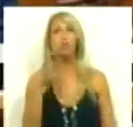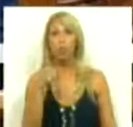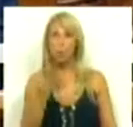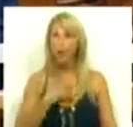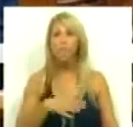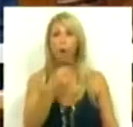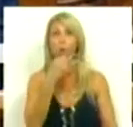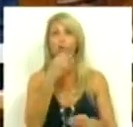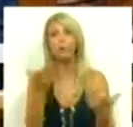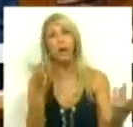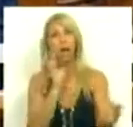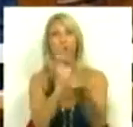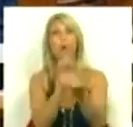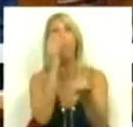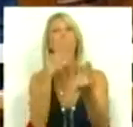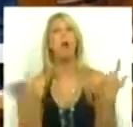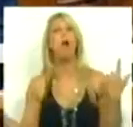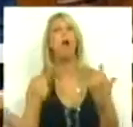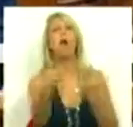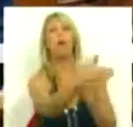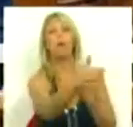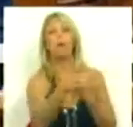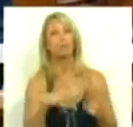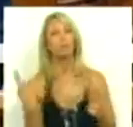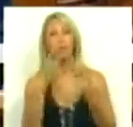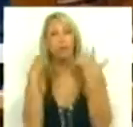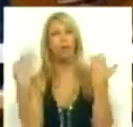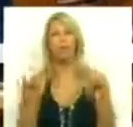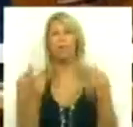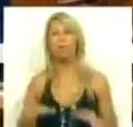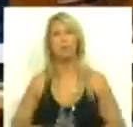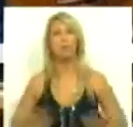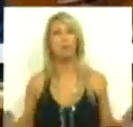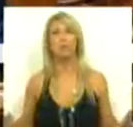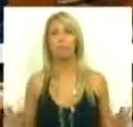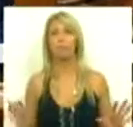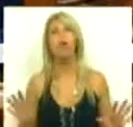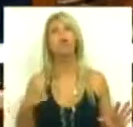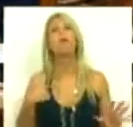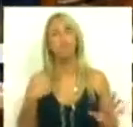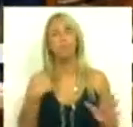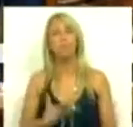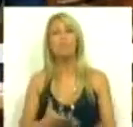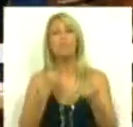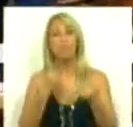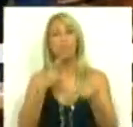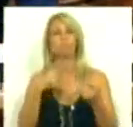desconversar? Para nós é mais simples. Assumimos a obrigação de resgatar o país, disse.